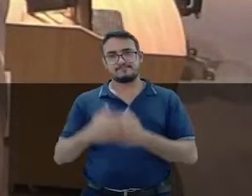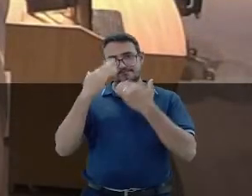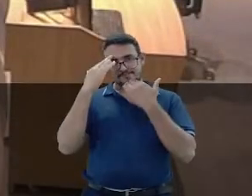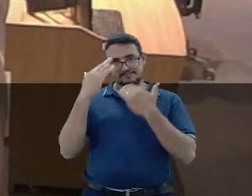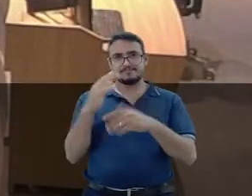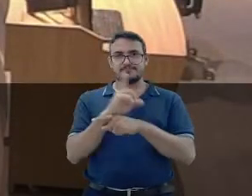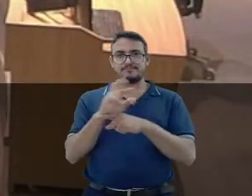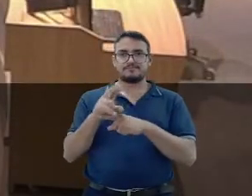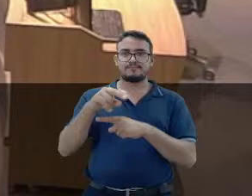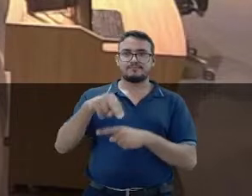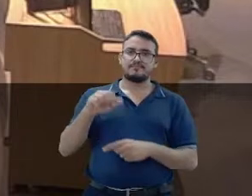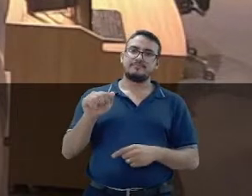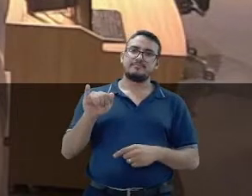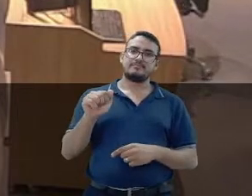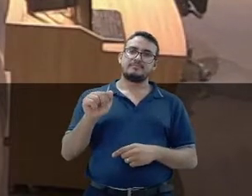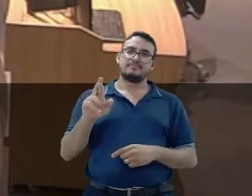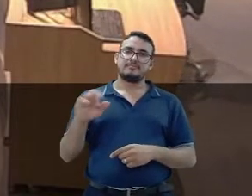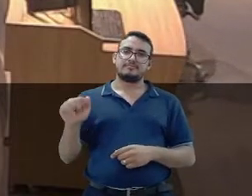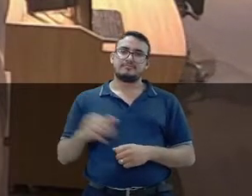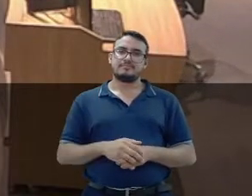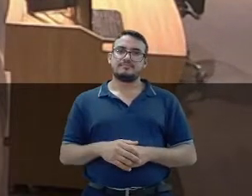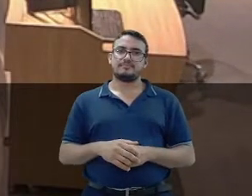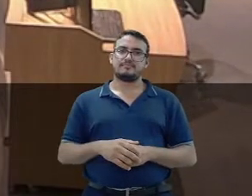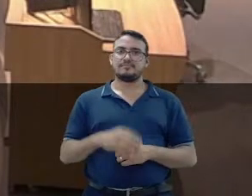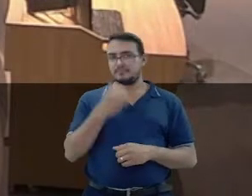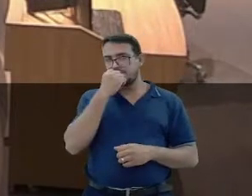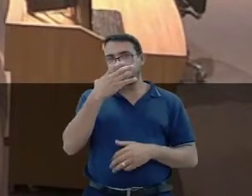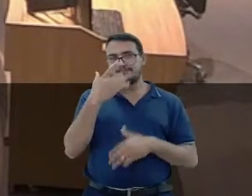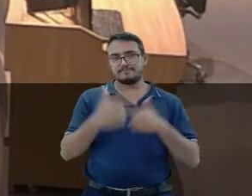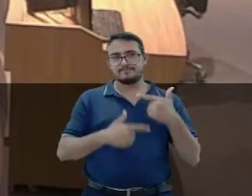Nayara. Obrigada, bom trabalho.